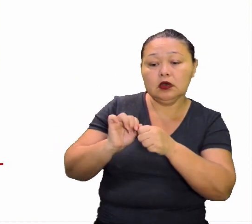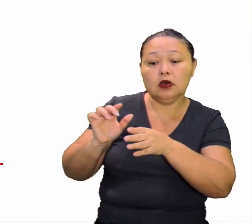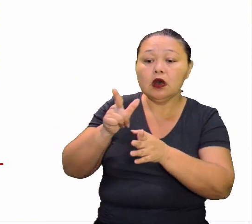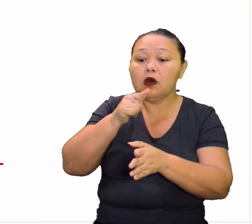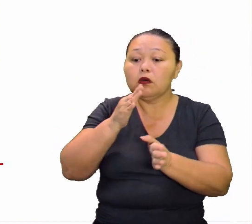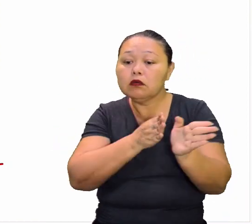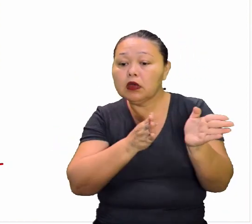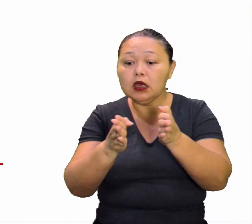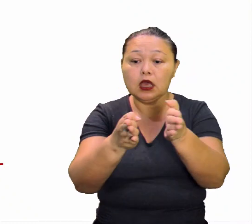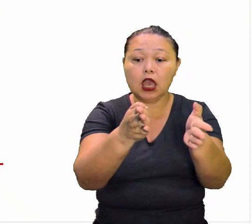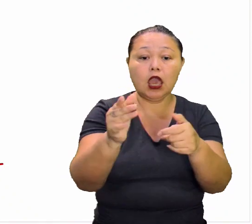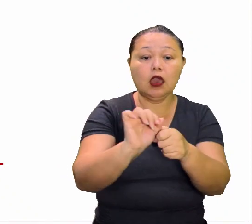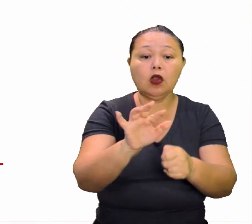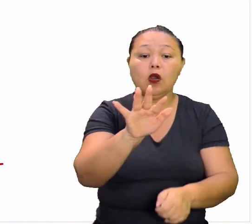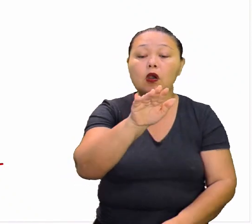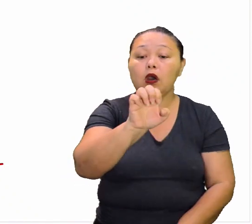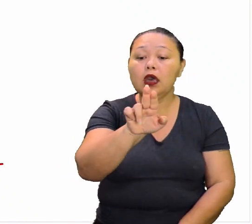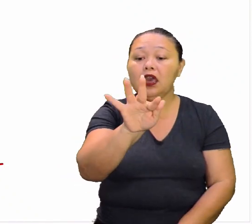rio Eufrates.